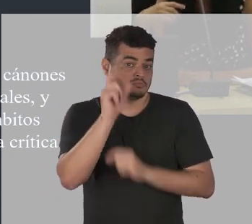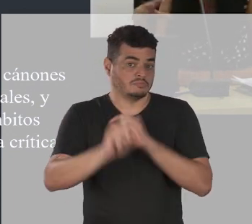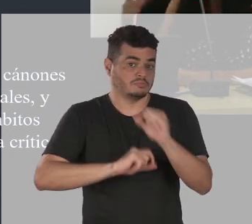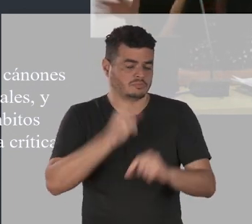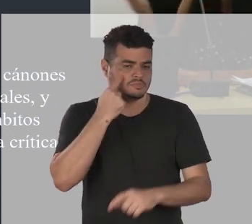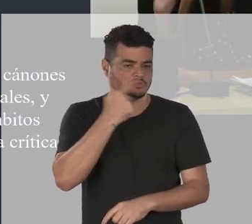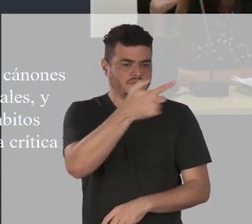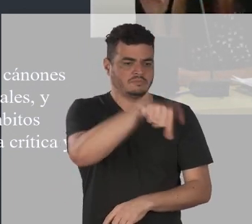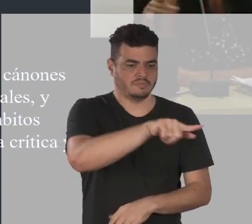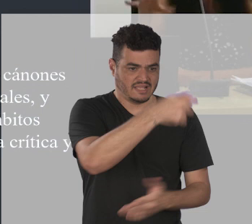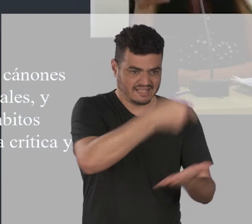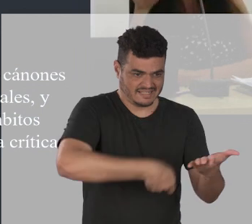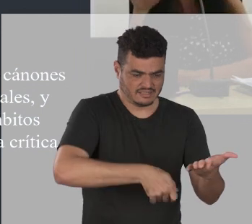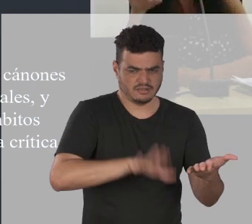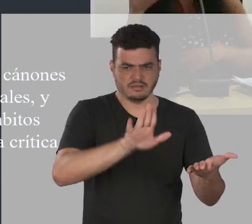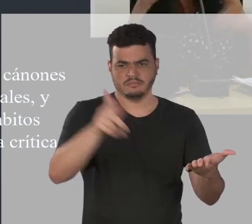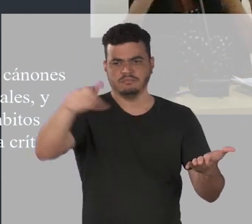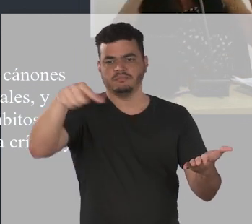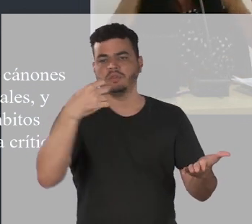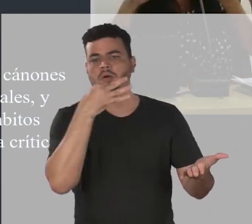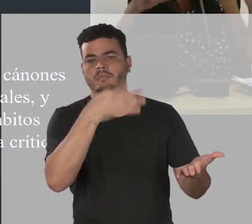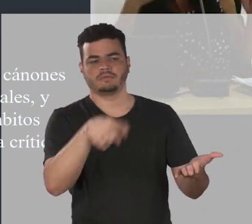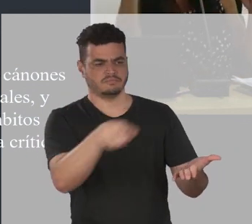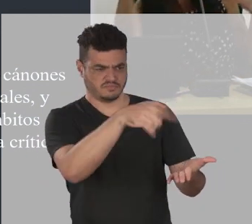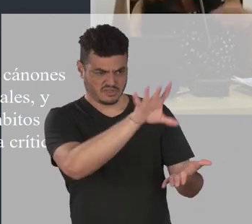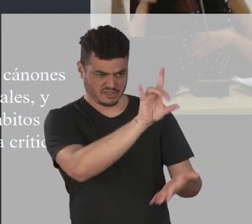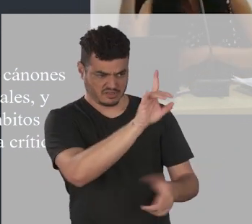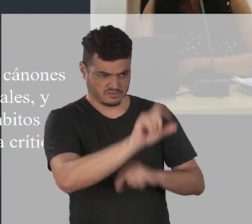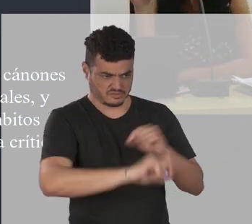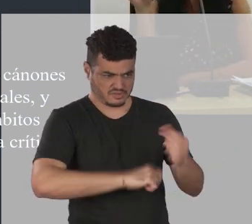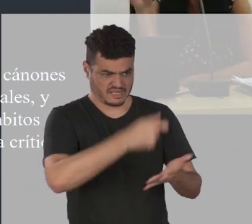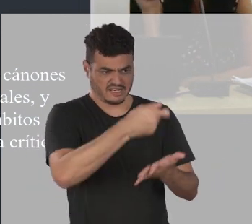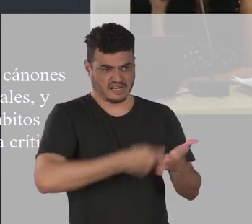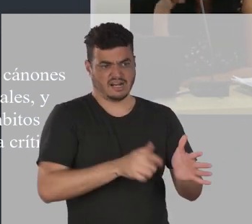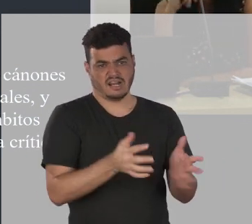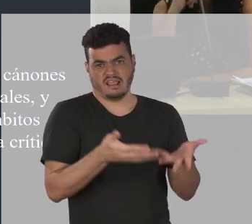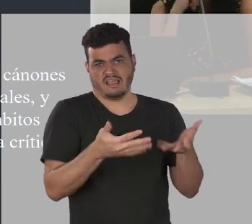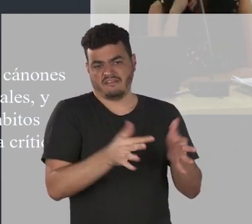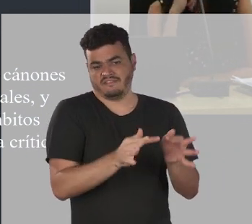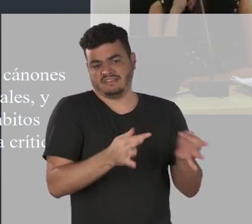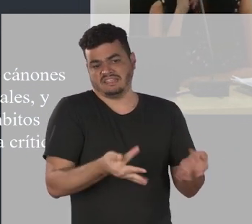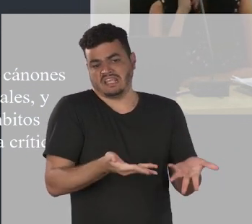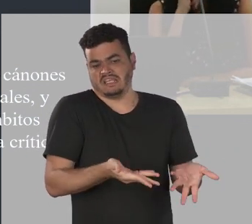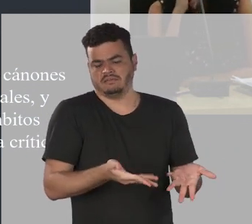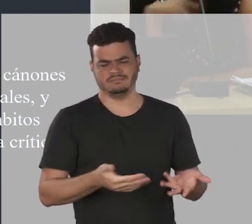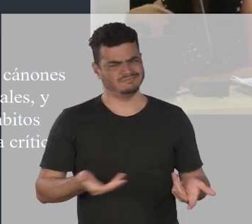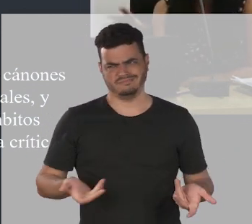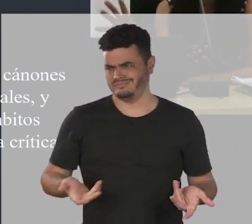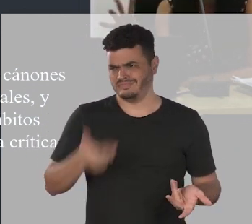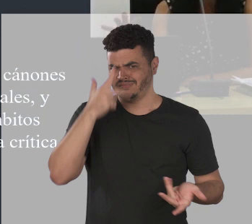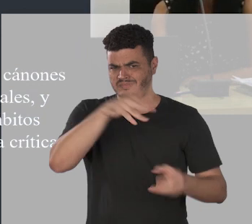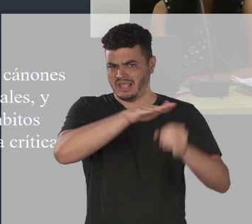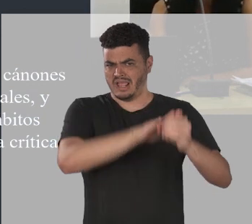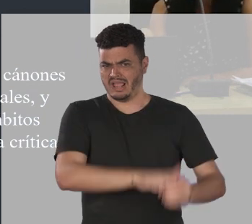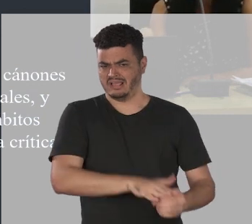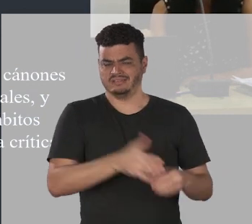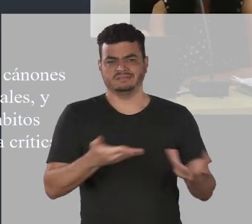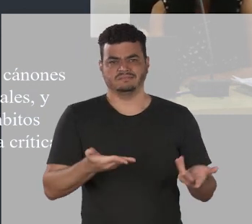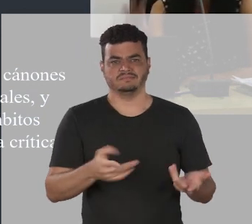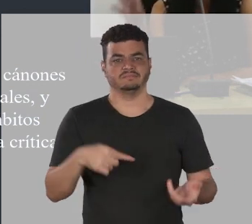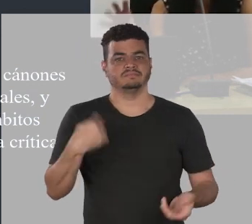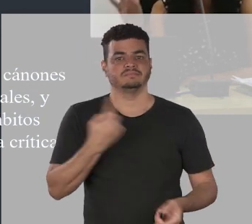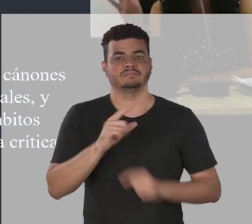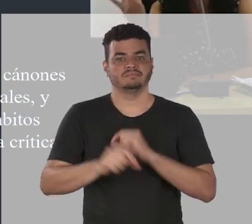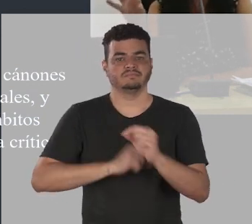autores de literatura infantil nos dizem: vocês escrevem só livrinhos. no ser diminutivo mesmo, como